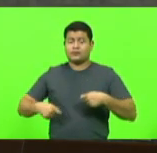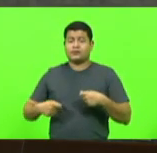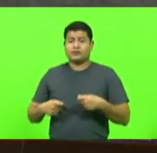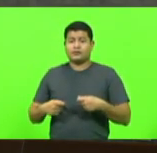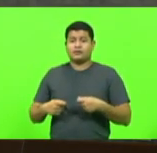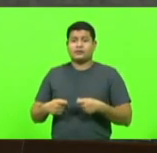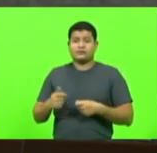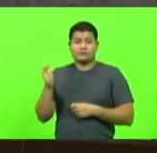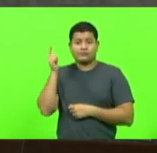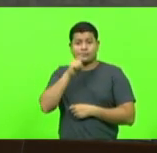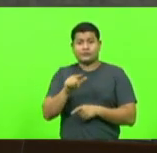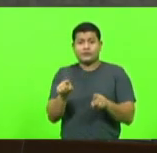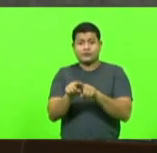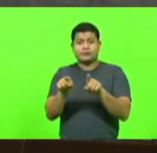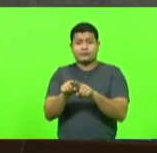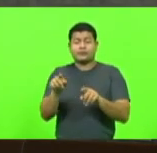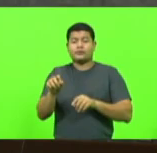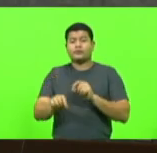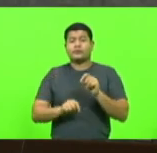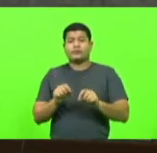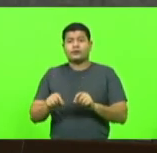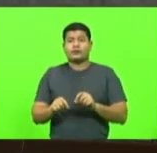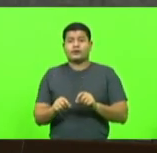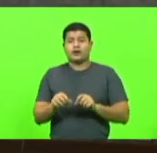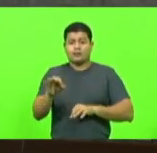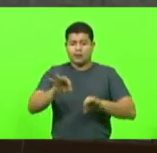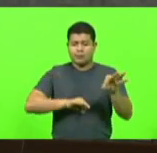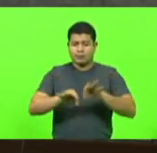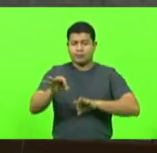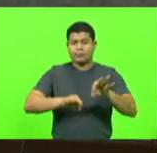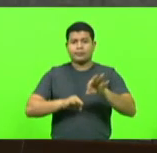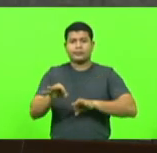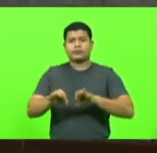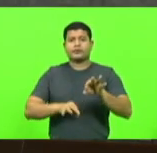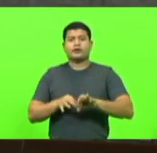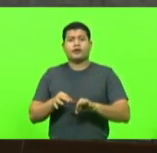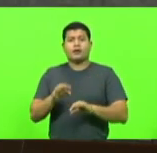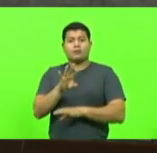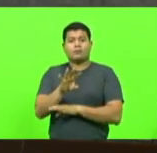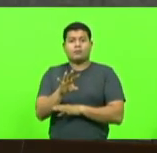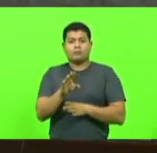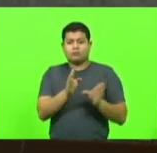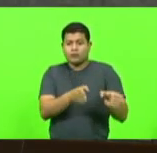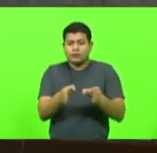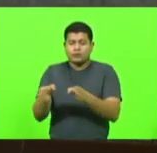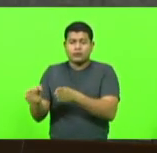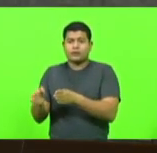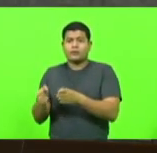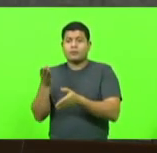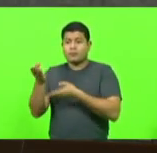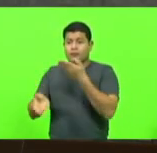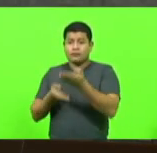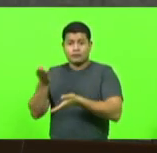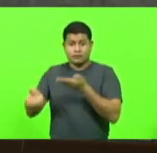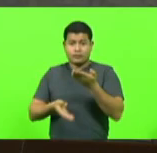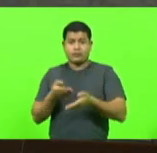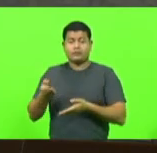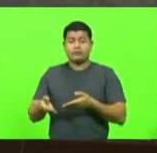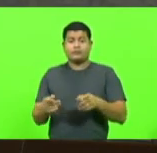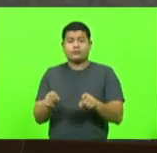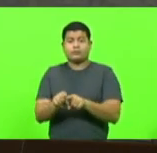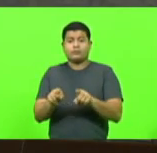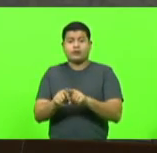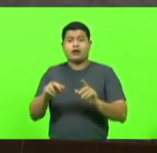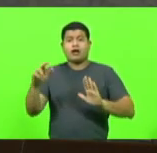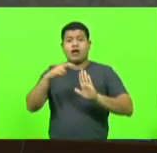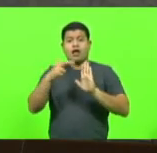para fazer o planejamento terapêutico, que isso é fundamental, fazer os relatórios,